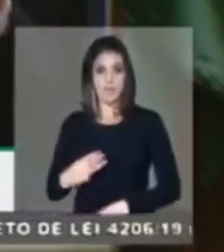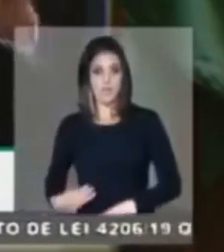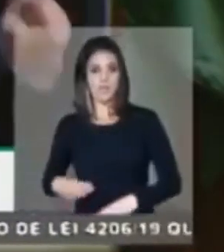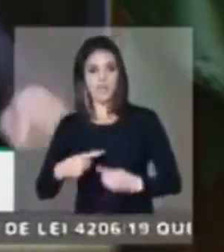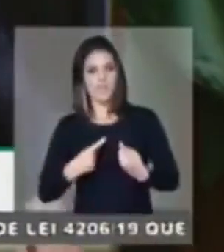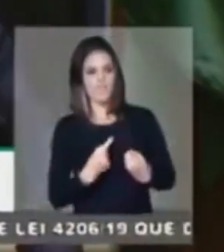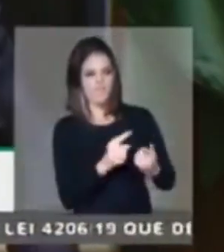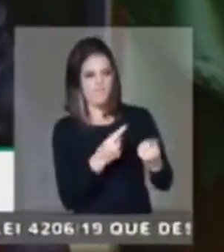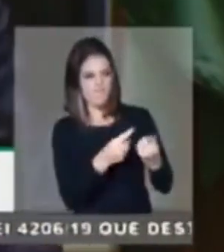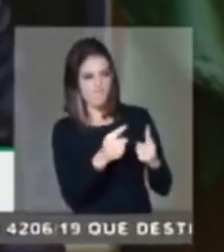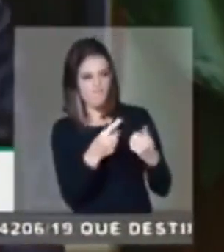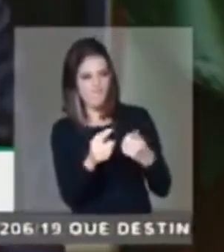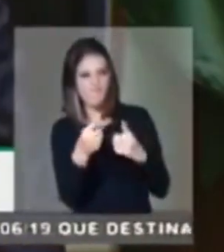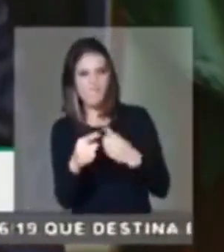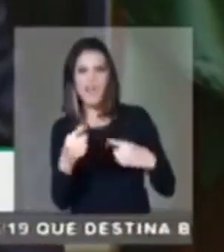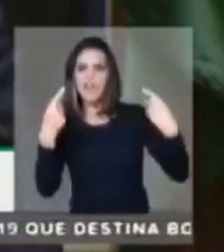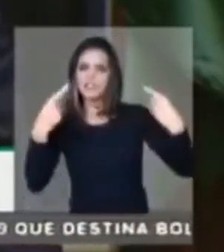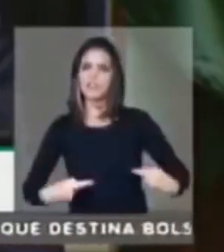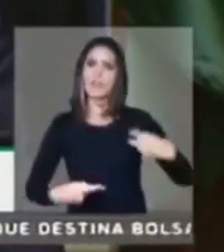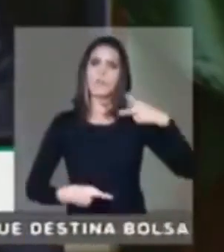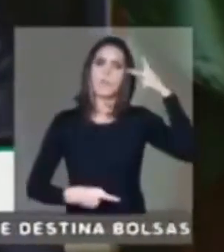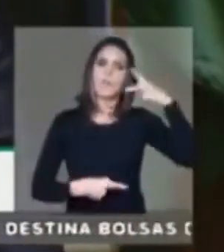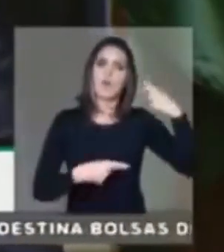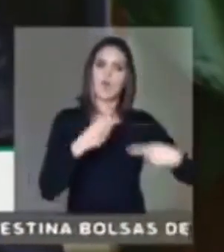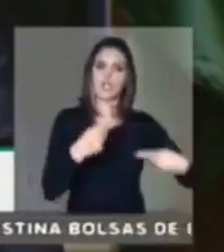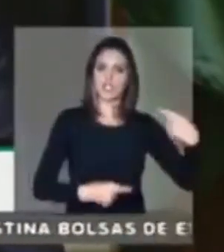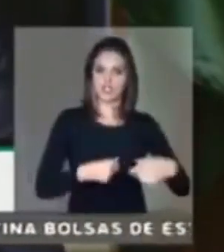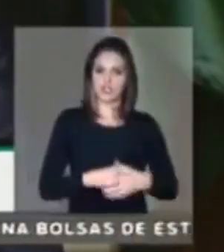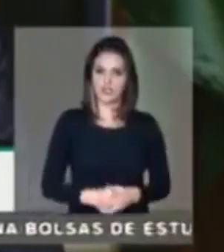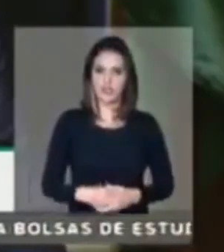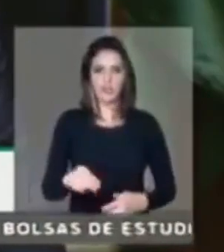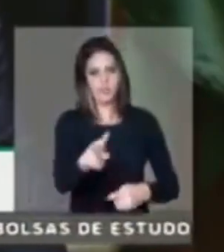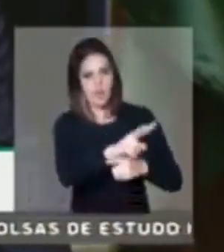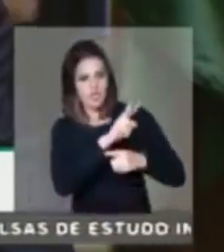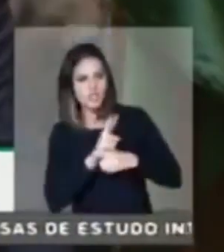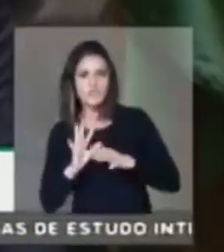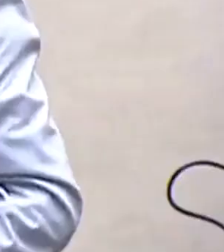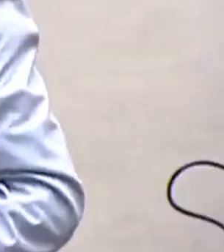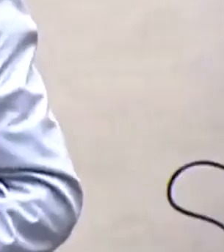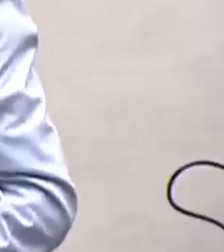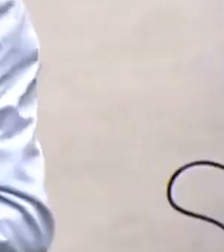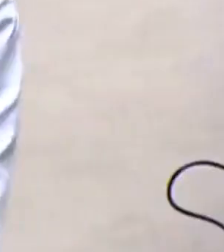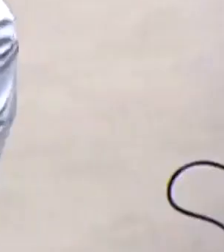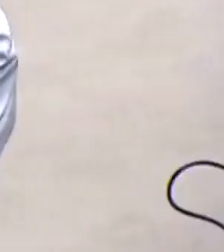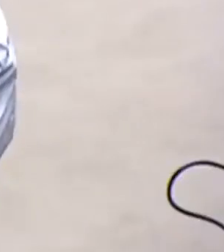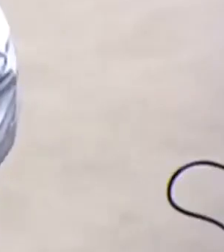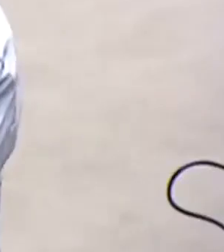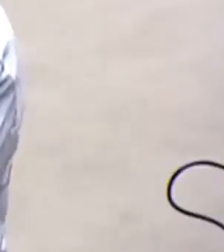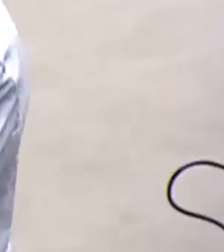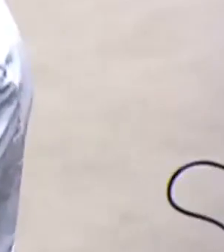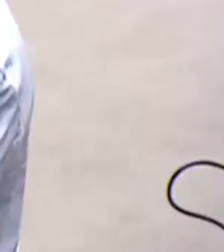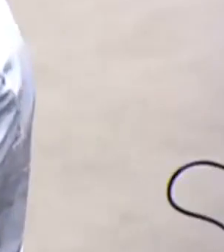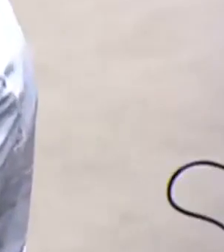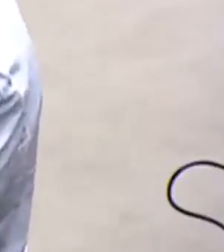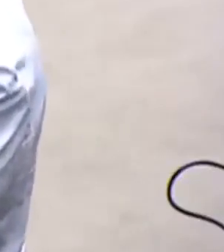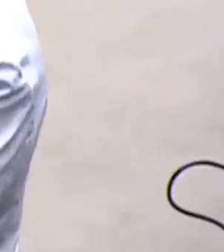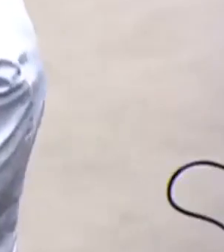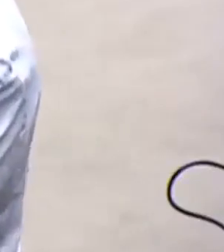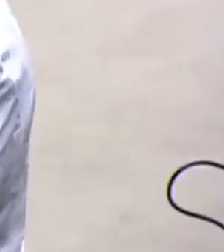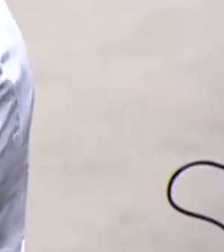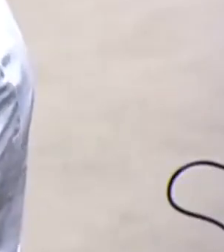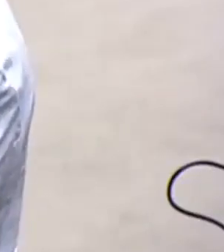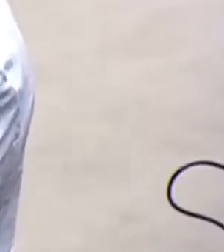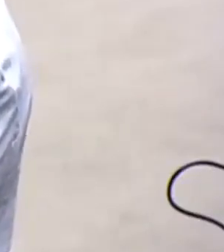manipular investigações, para proteger famílias de criminosos. O ministro Moro é hoje